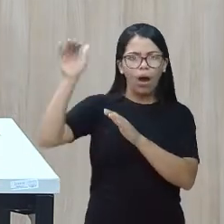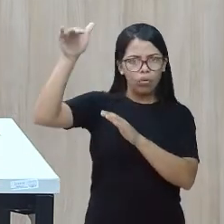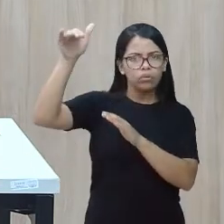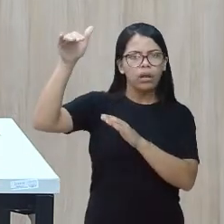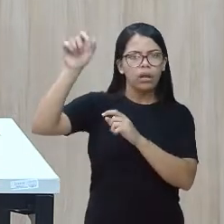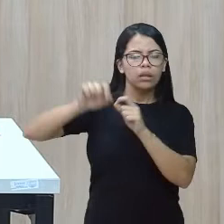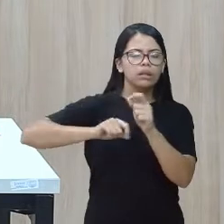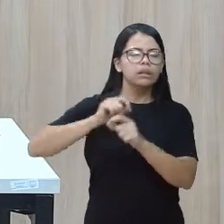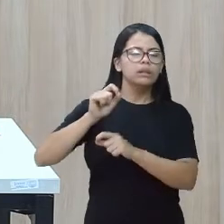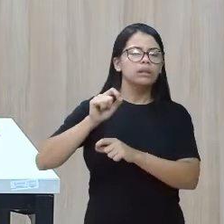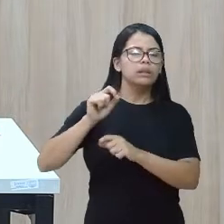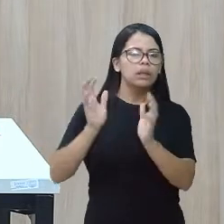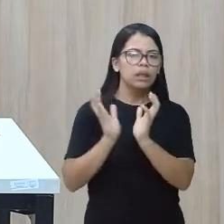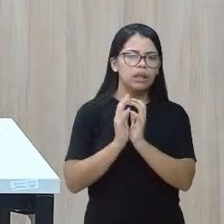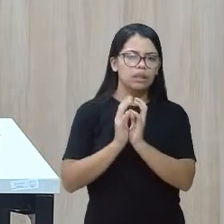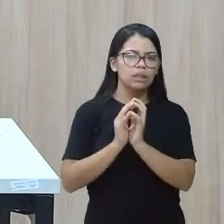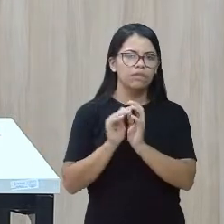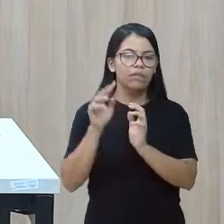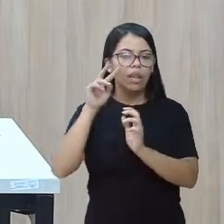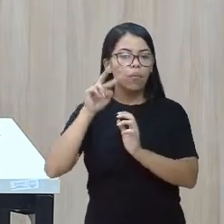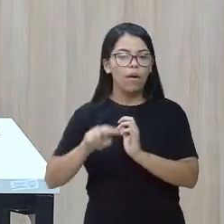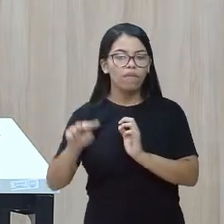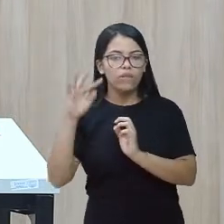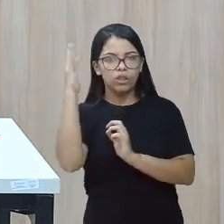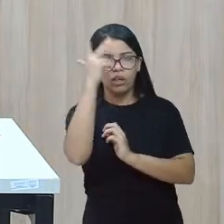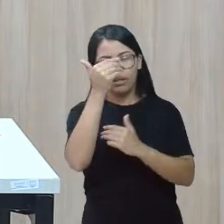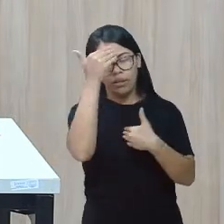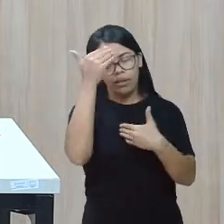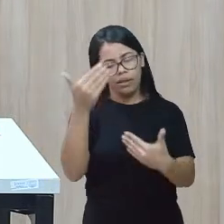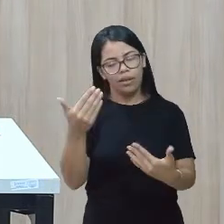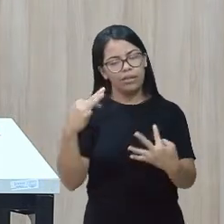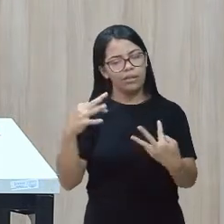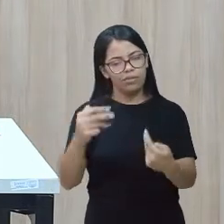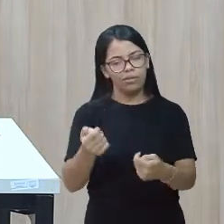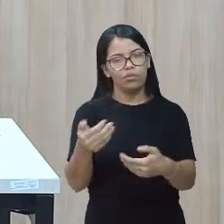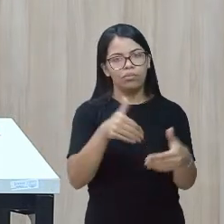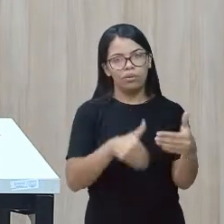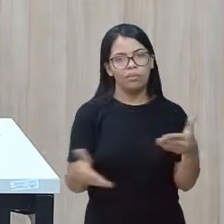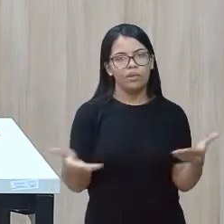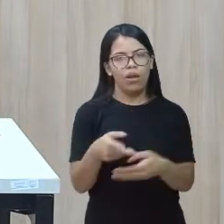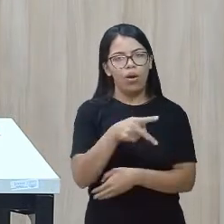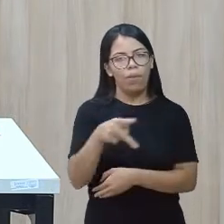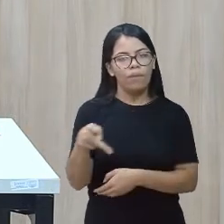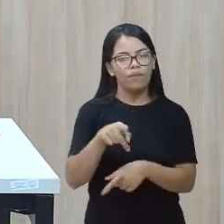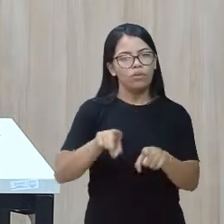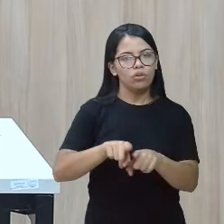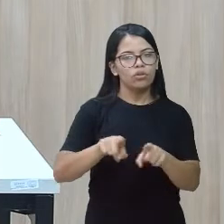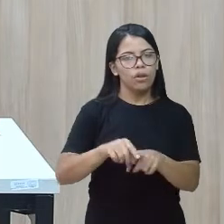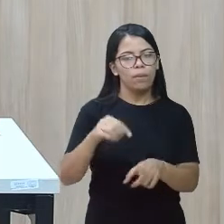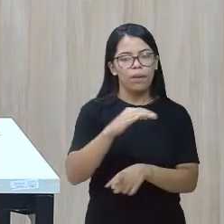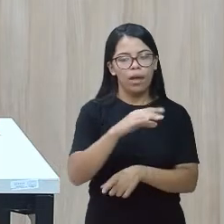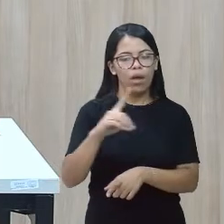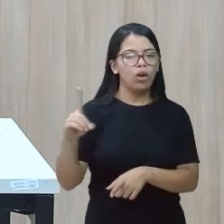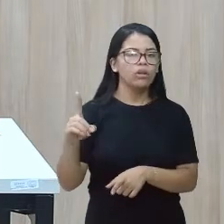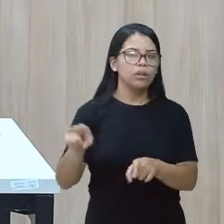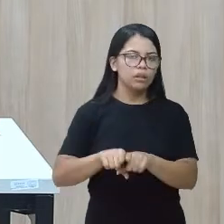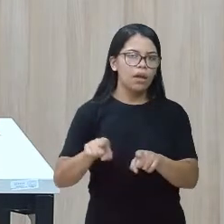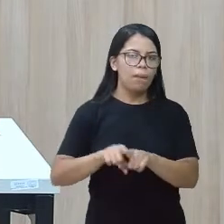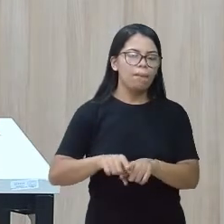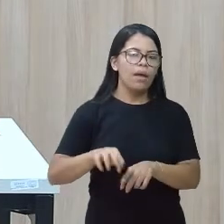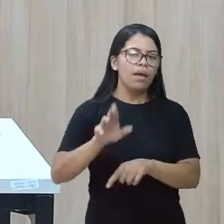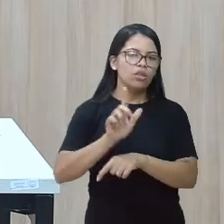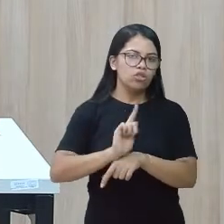Então, sejam bem-vindos e agradeçam aí, em nosso nome, aos professores, aos coordenadores e os gestores que